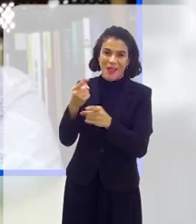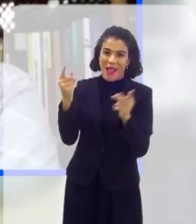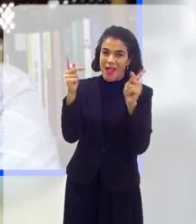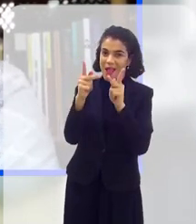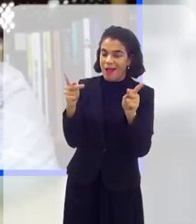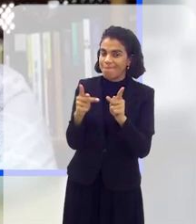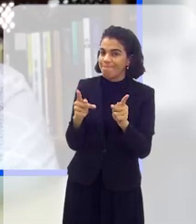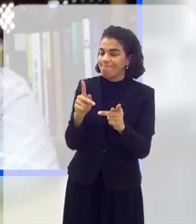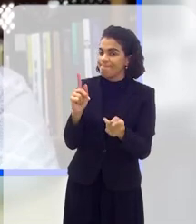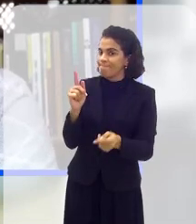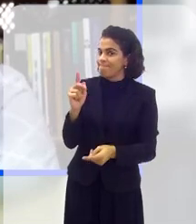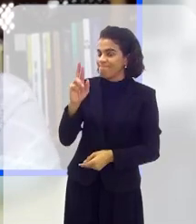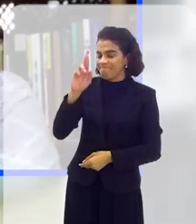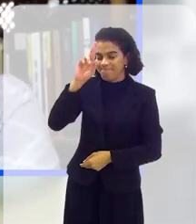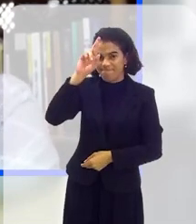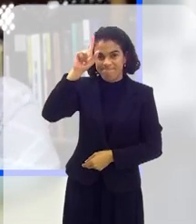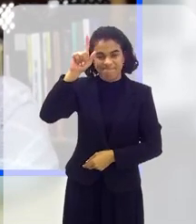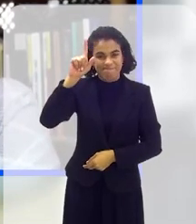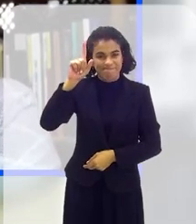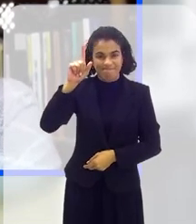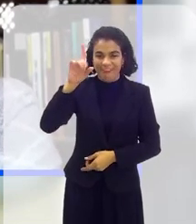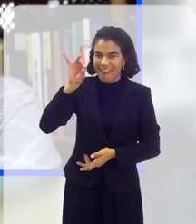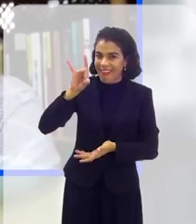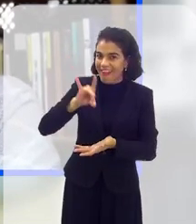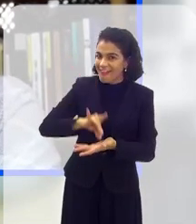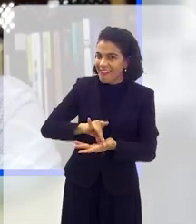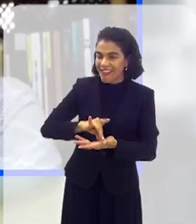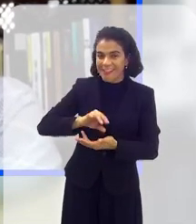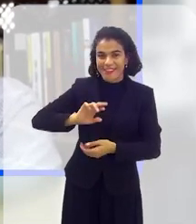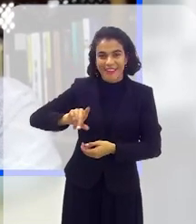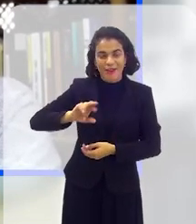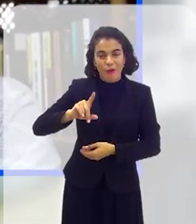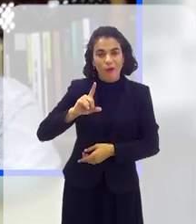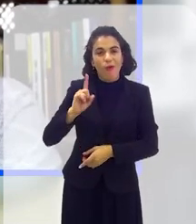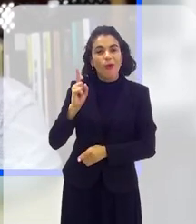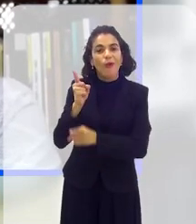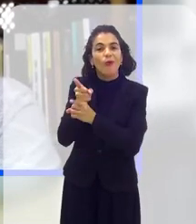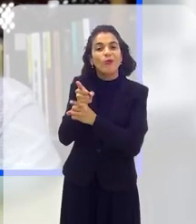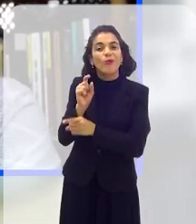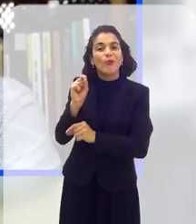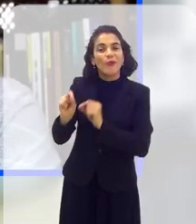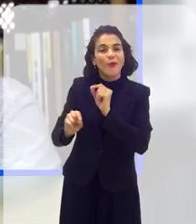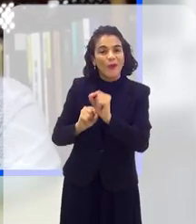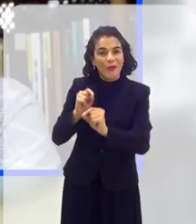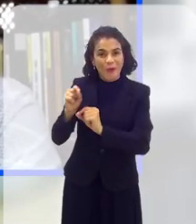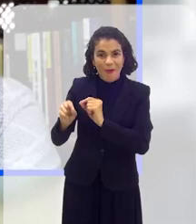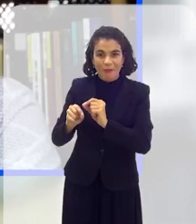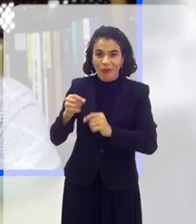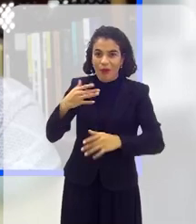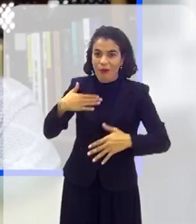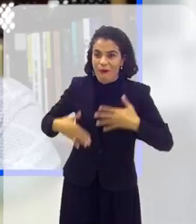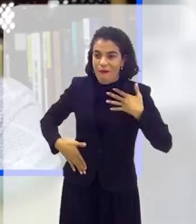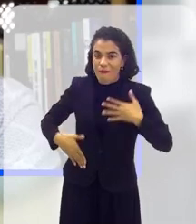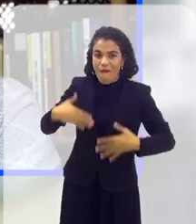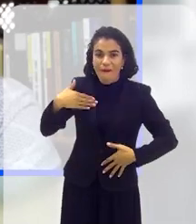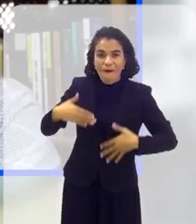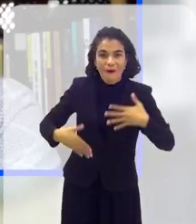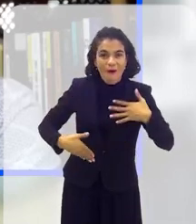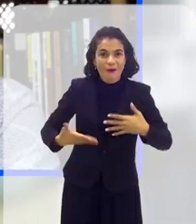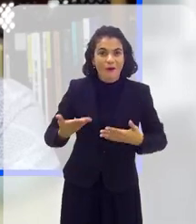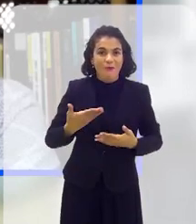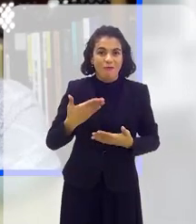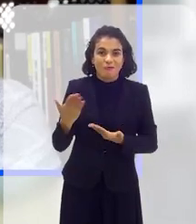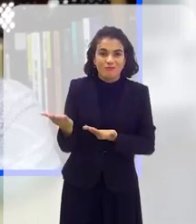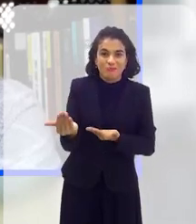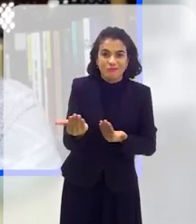encontrar paz Pois fosse. nessa cidade. E aí, na verdade, não, acabou se deparando aí com corpos de